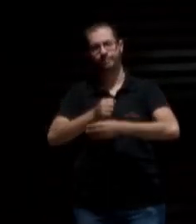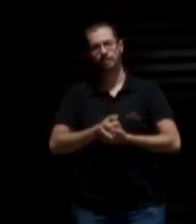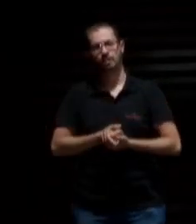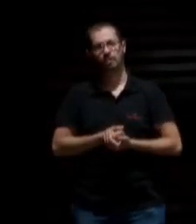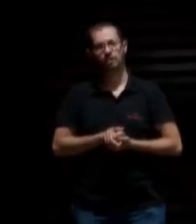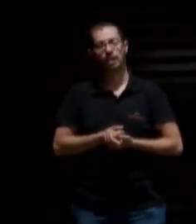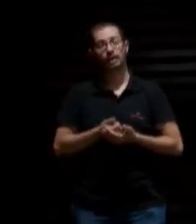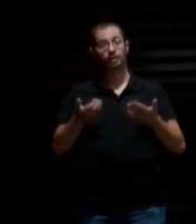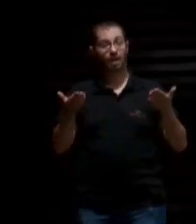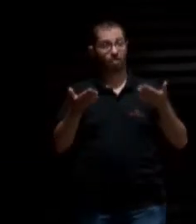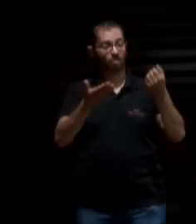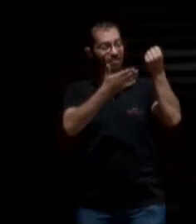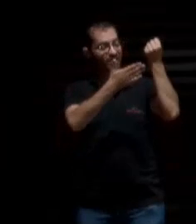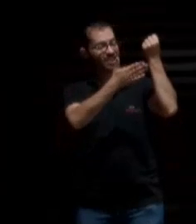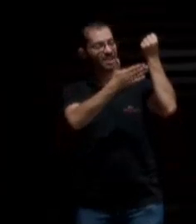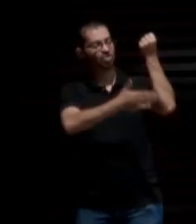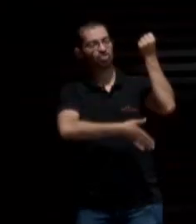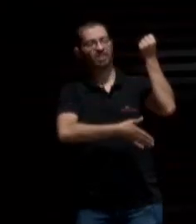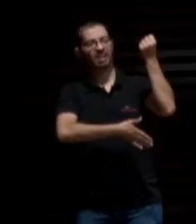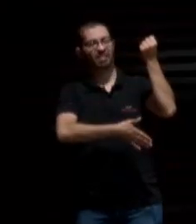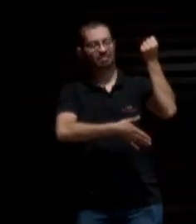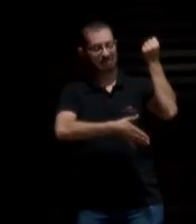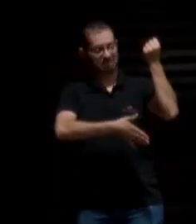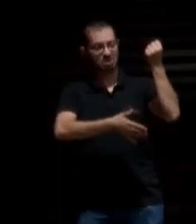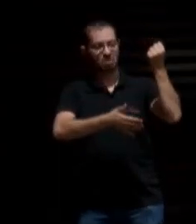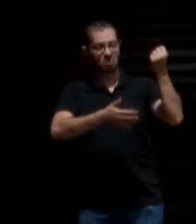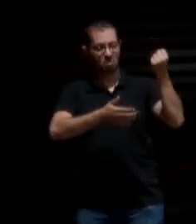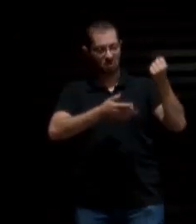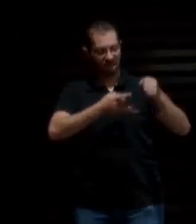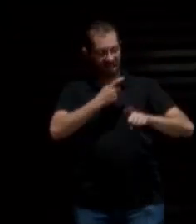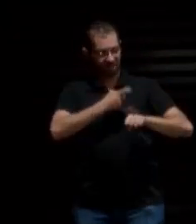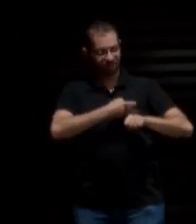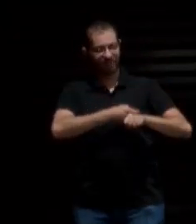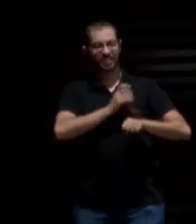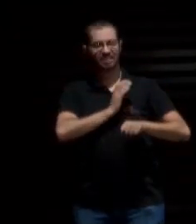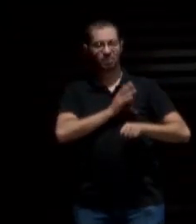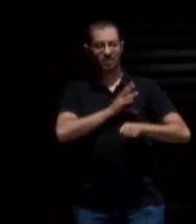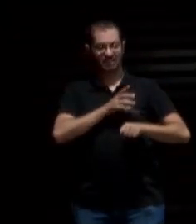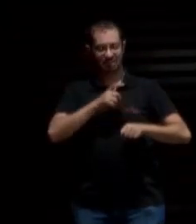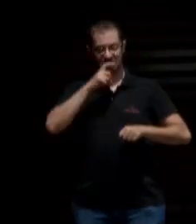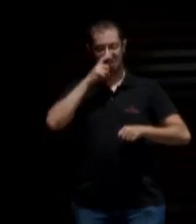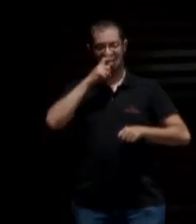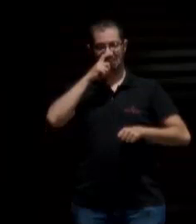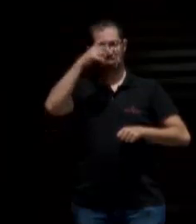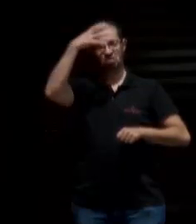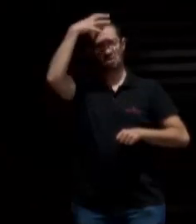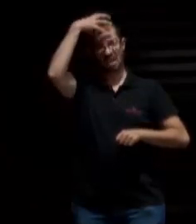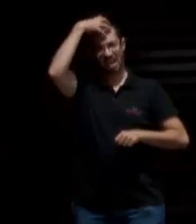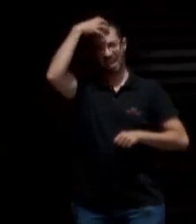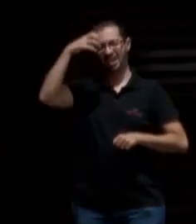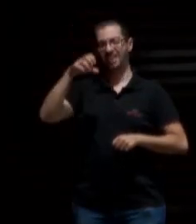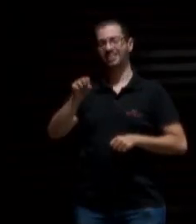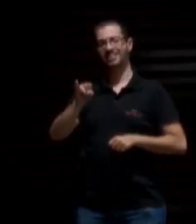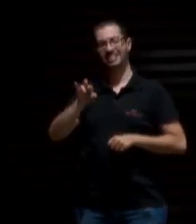então castigará a arrogância do coração do rei da Síria e a desmedida altivez dos seus olhos. O juízo começa pela casa